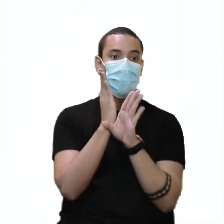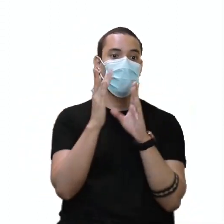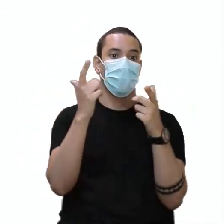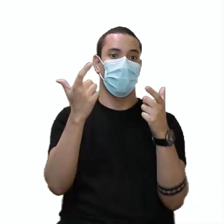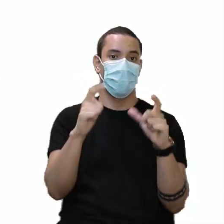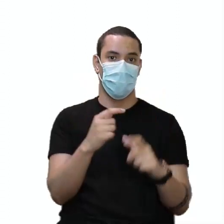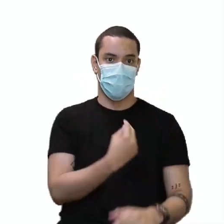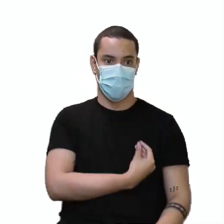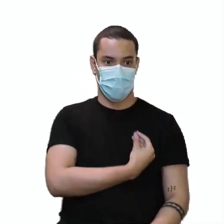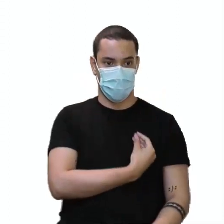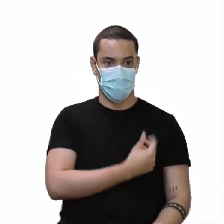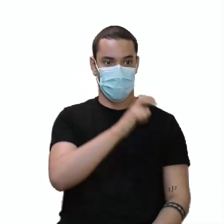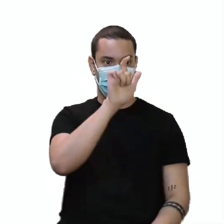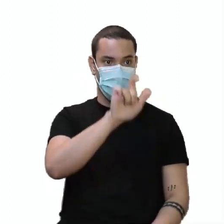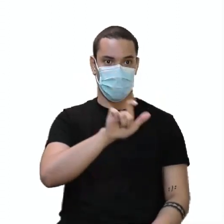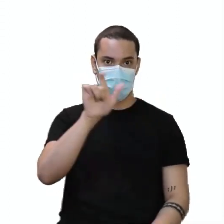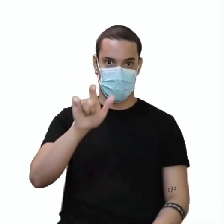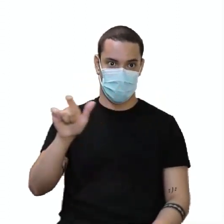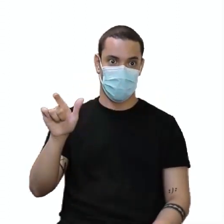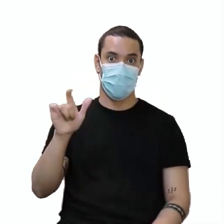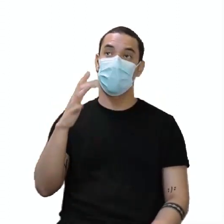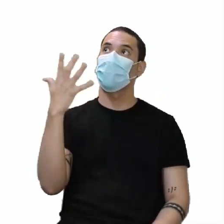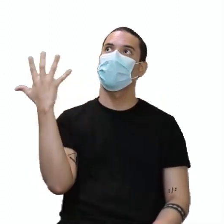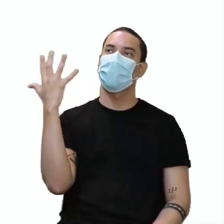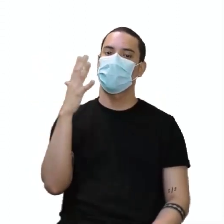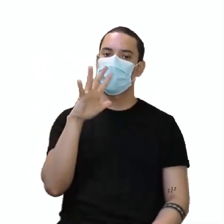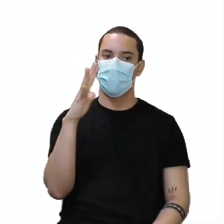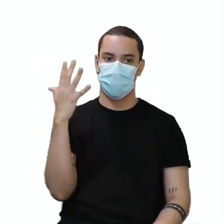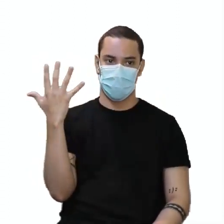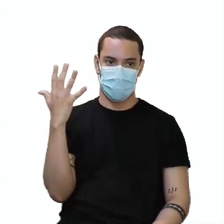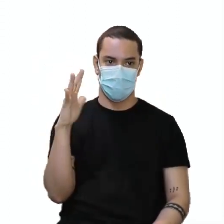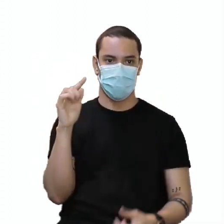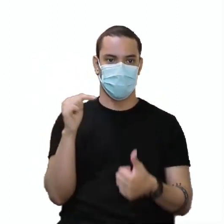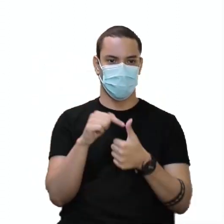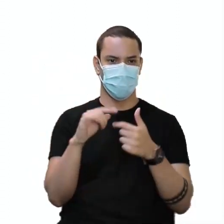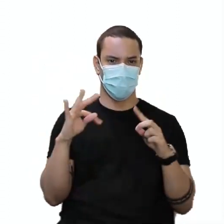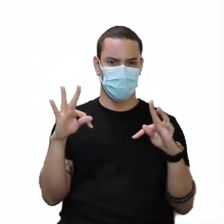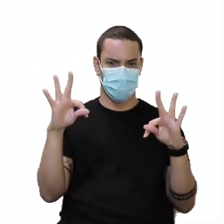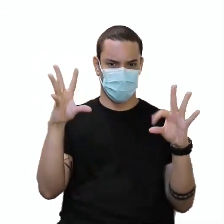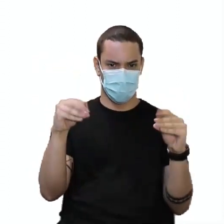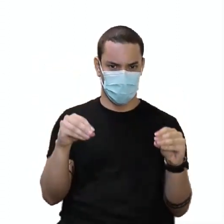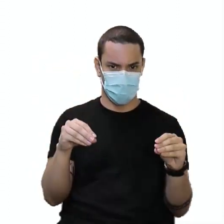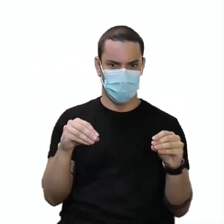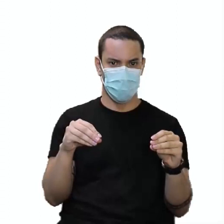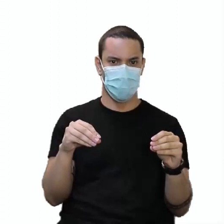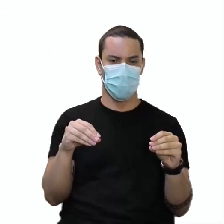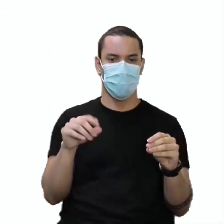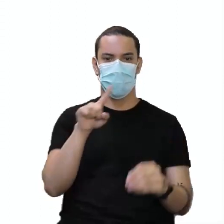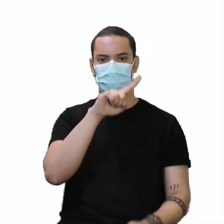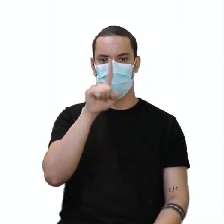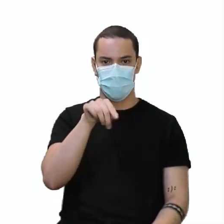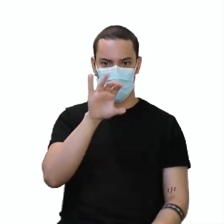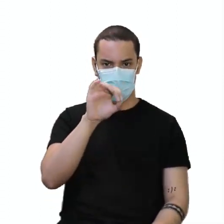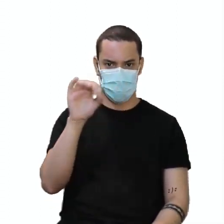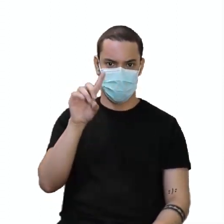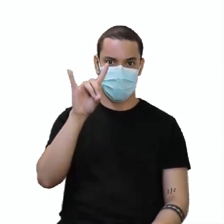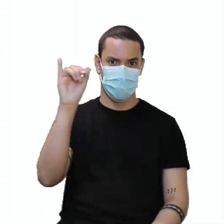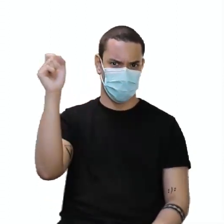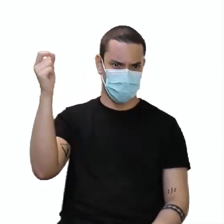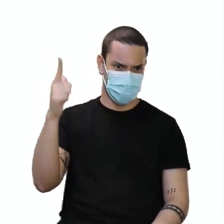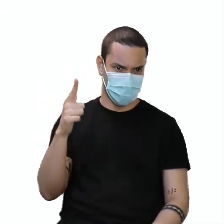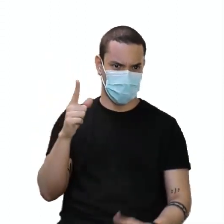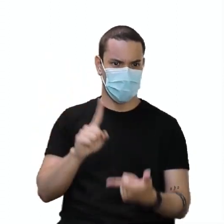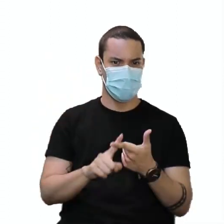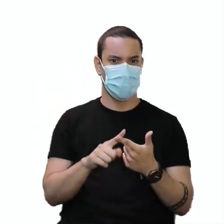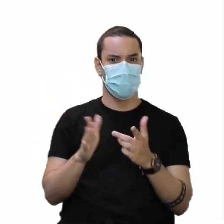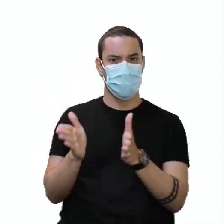as pessoas e o clima. Então, temos na A aqui, todos estavam em um zoológico num dia de sol. Parte das